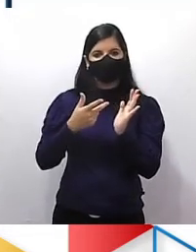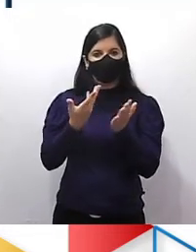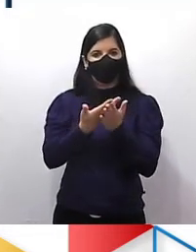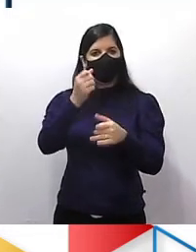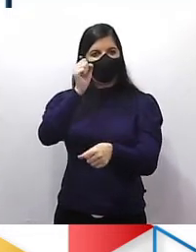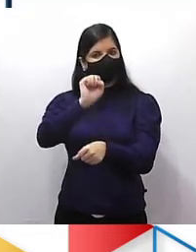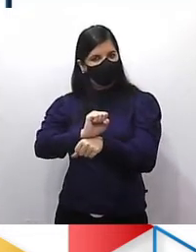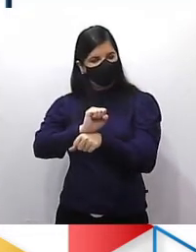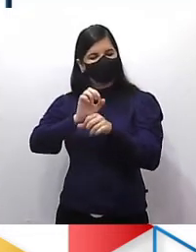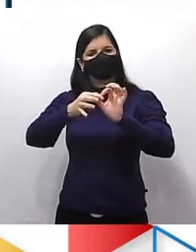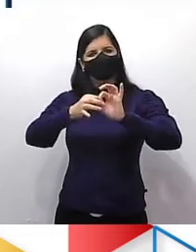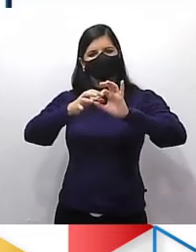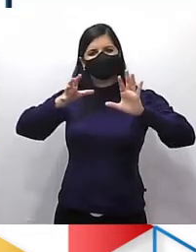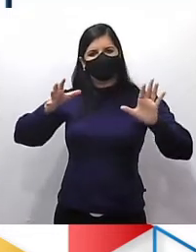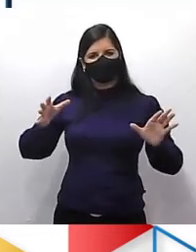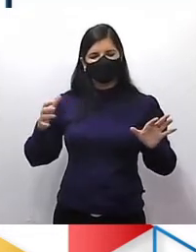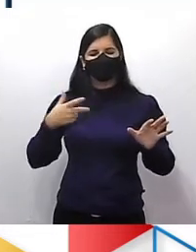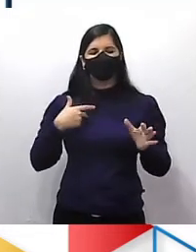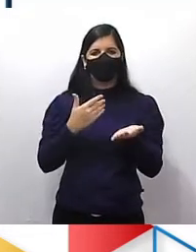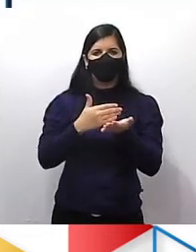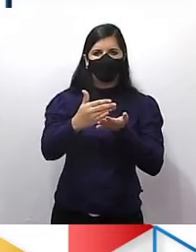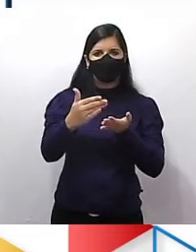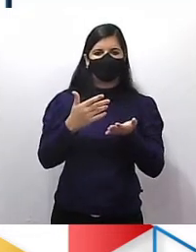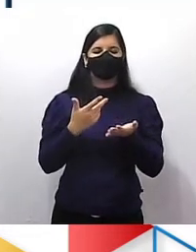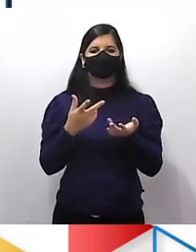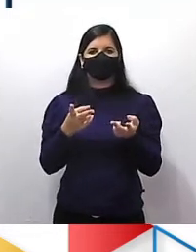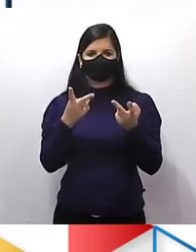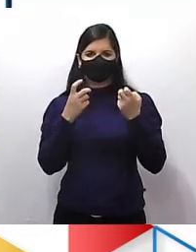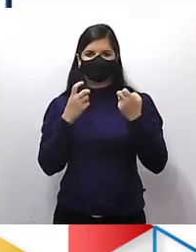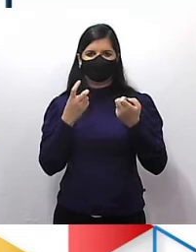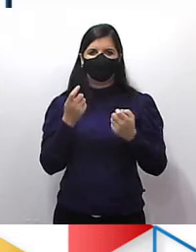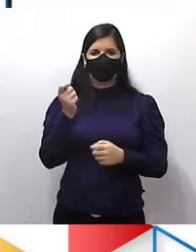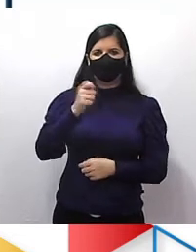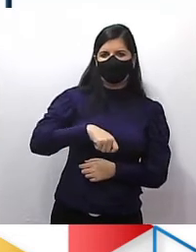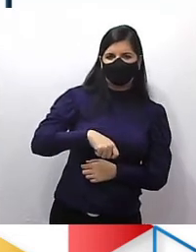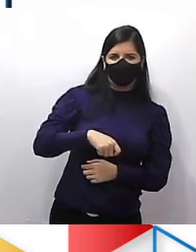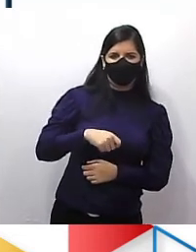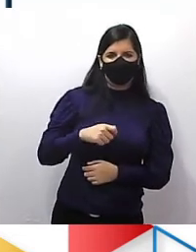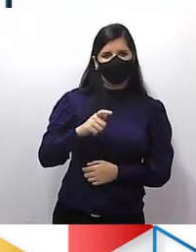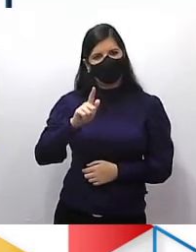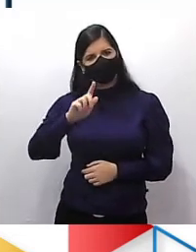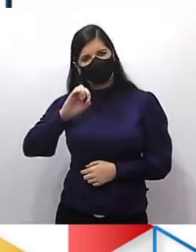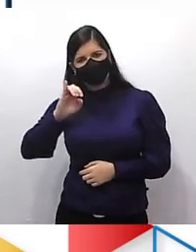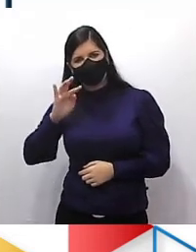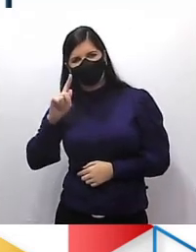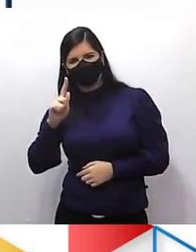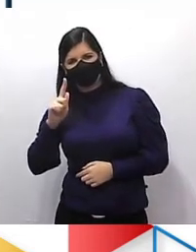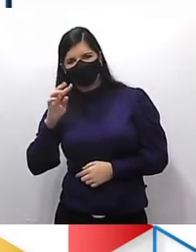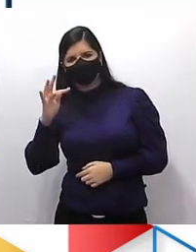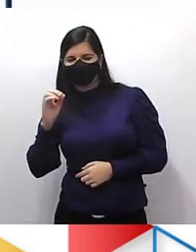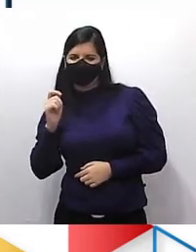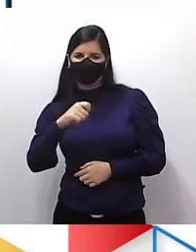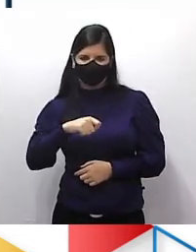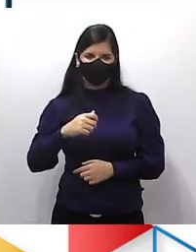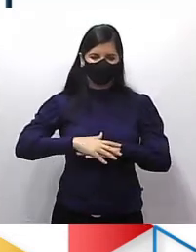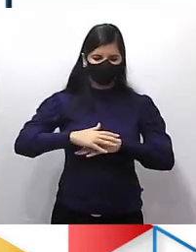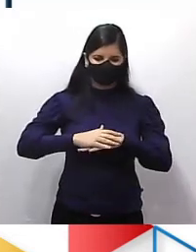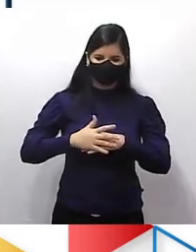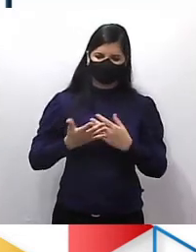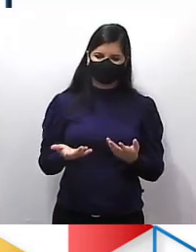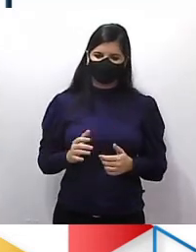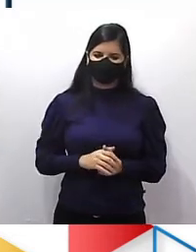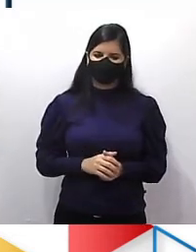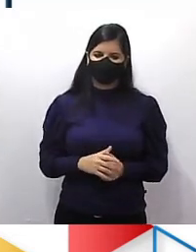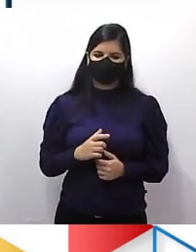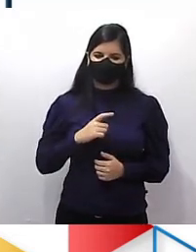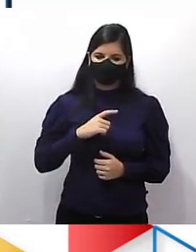se possível, e a gente vai começar a ver o que é possível going to, né? Ir fazer. We have a question